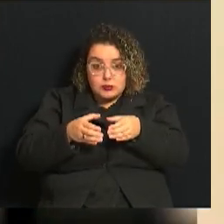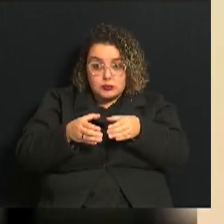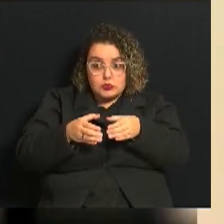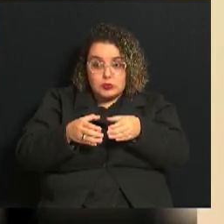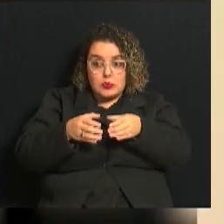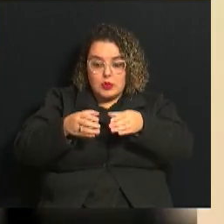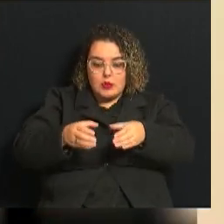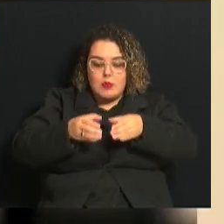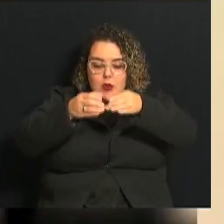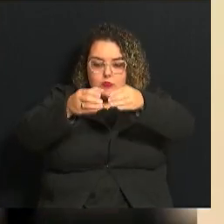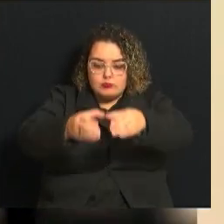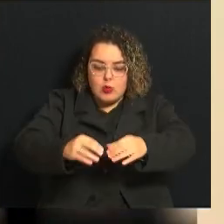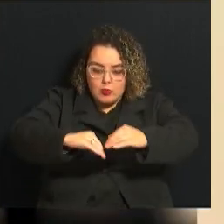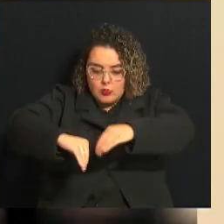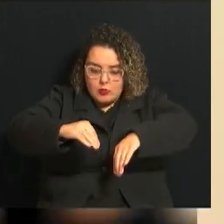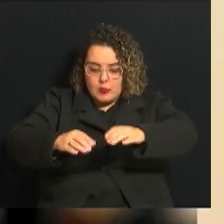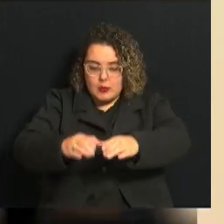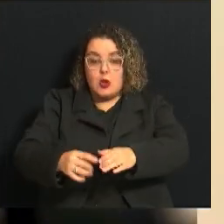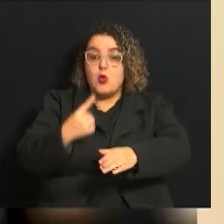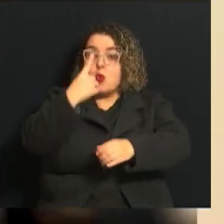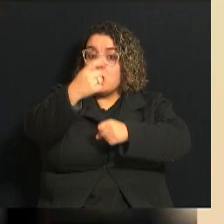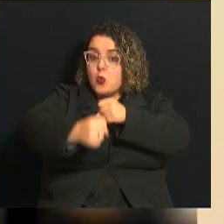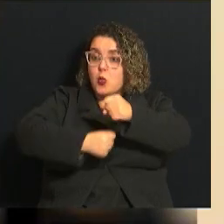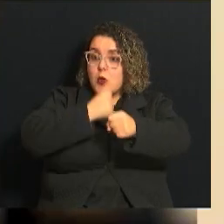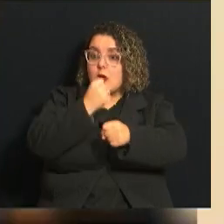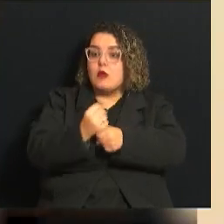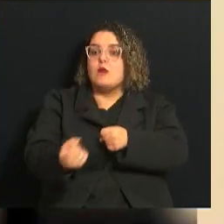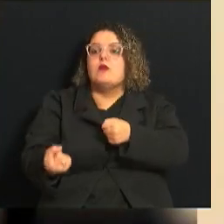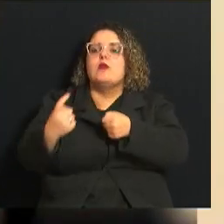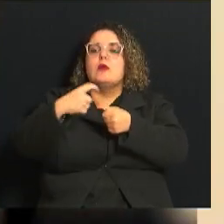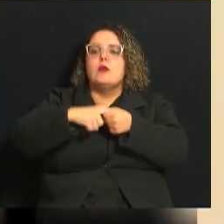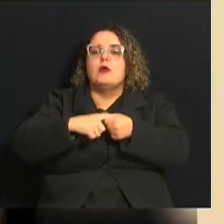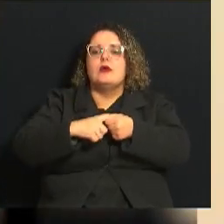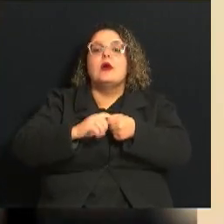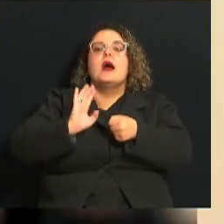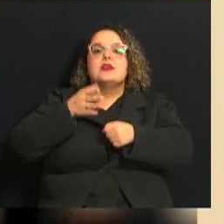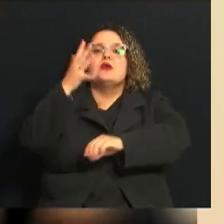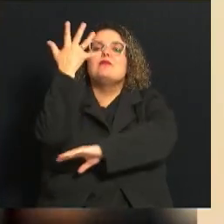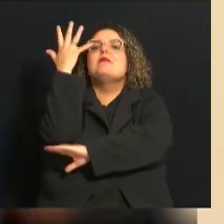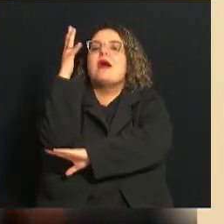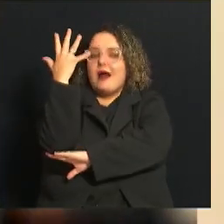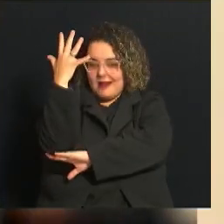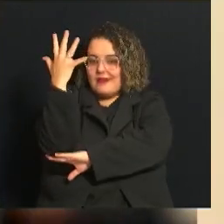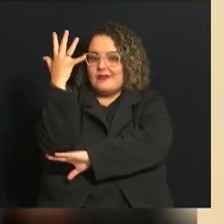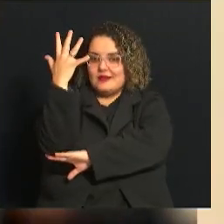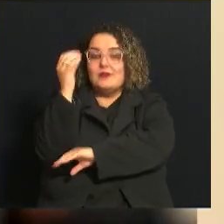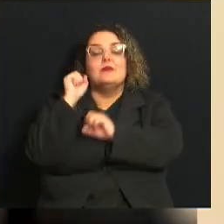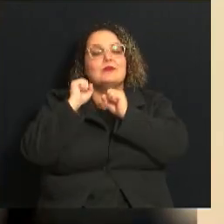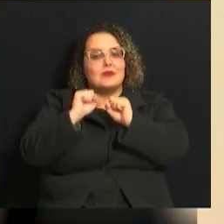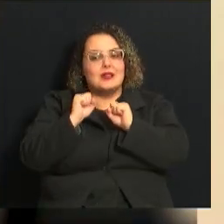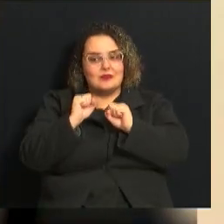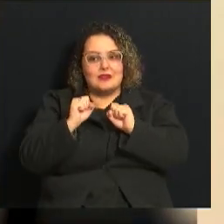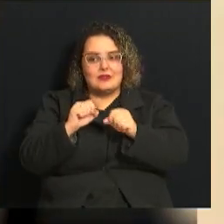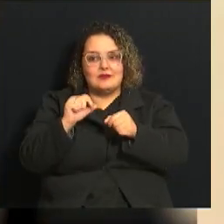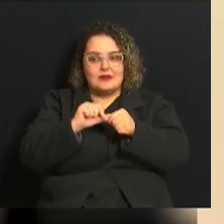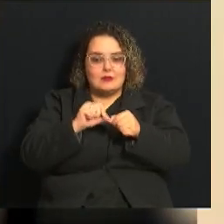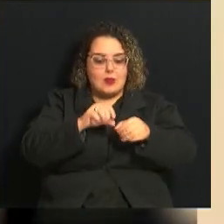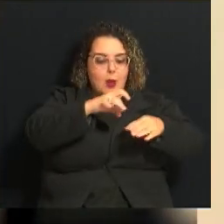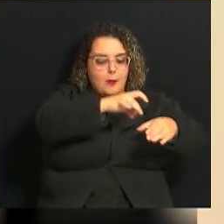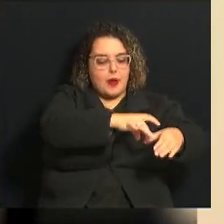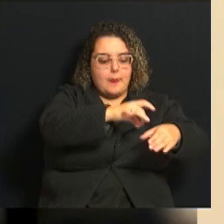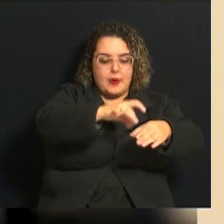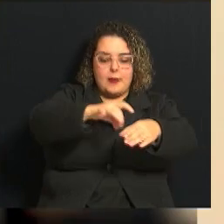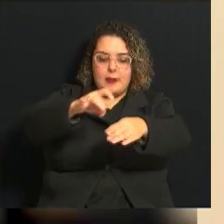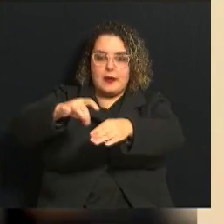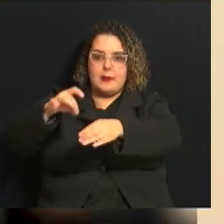plantada para daqui um ano nós Voltaremos aqui aí já vai ser uma árvore para gente poder fazer o plantio aí